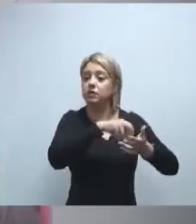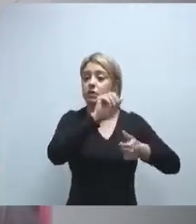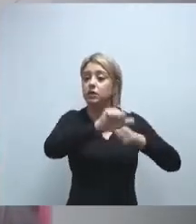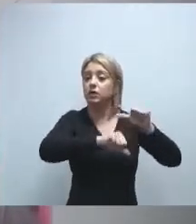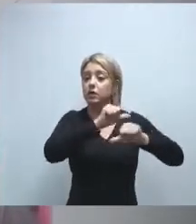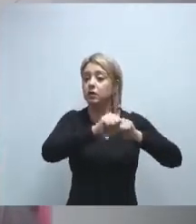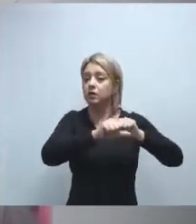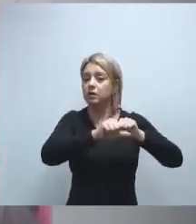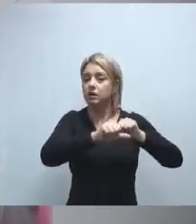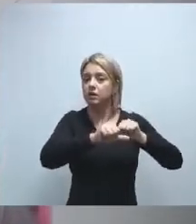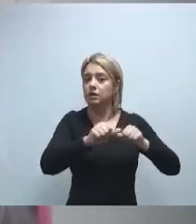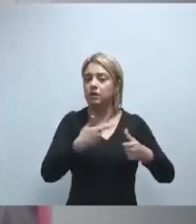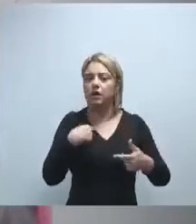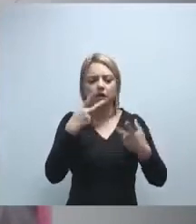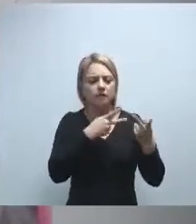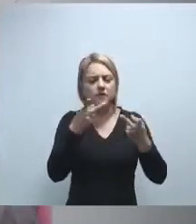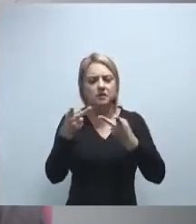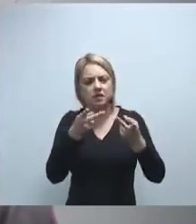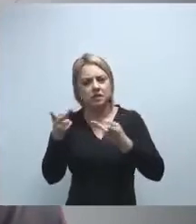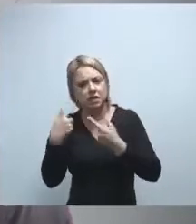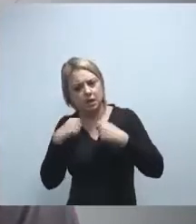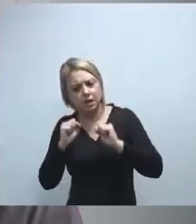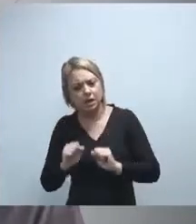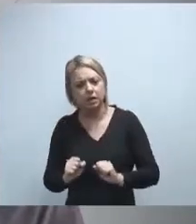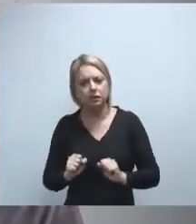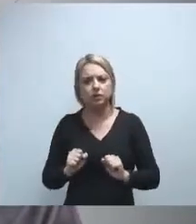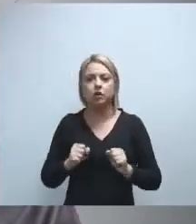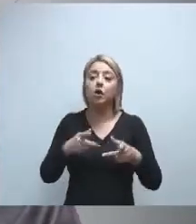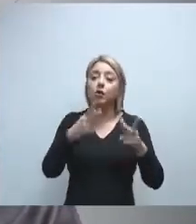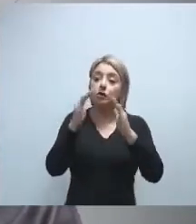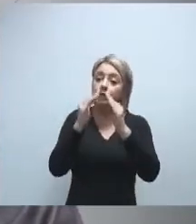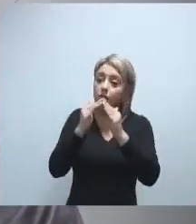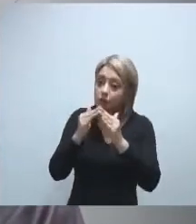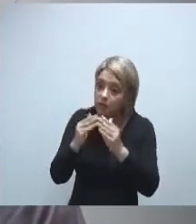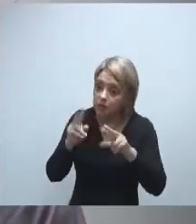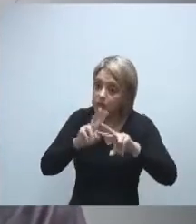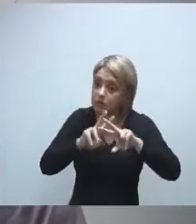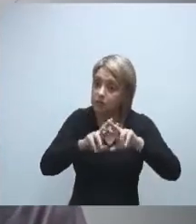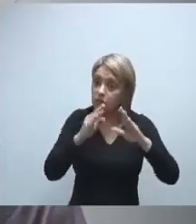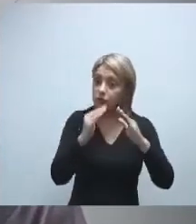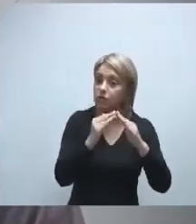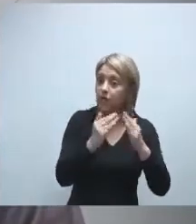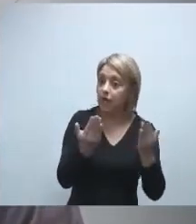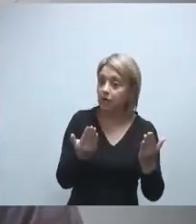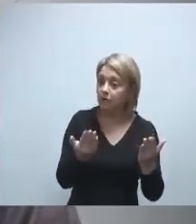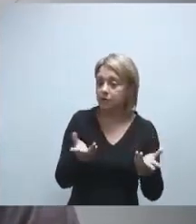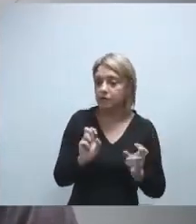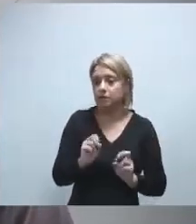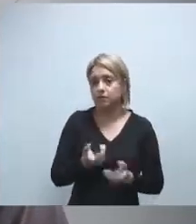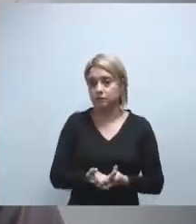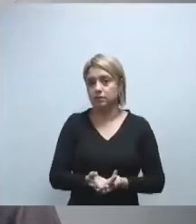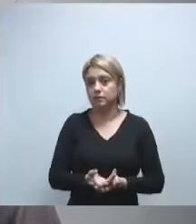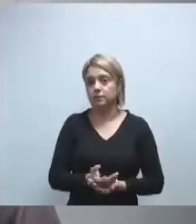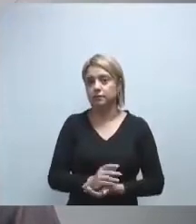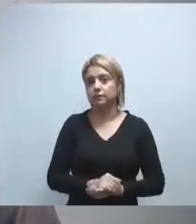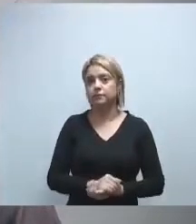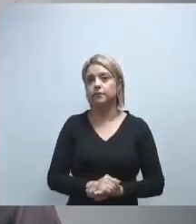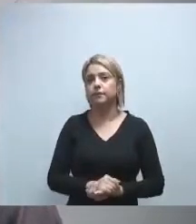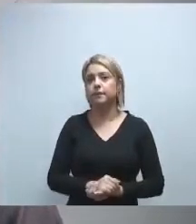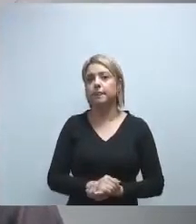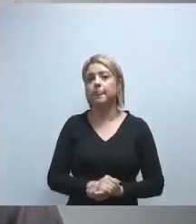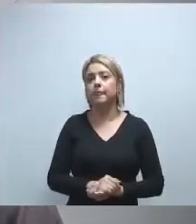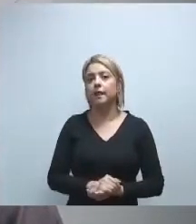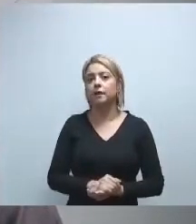inclusive visitando quando o prisão albergue domiciliar ou prisão domiciliar como é chamada hoje